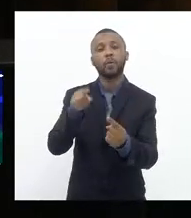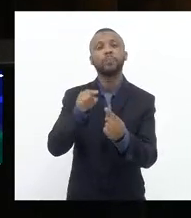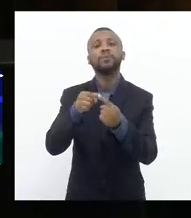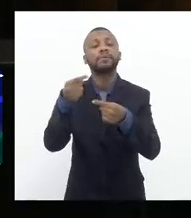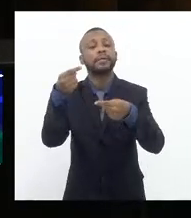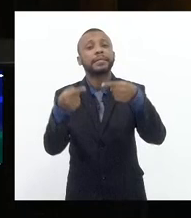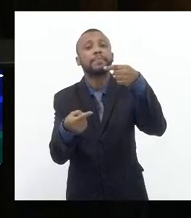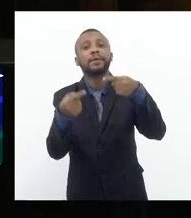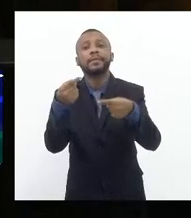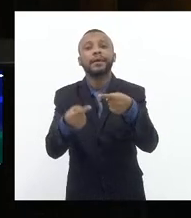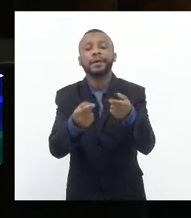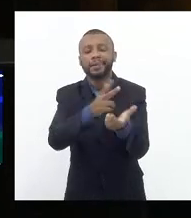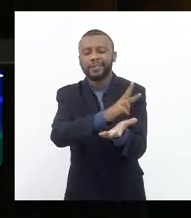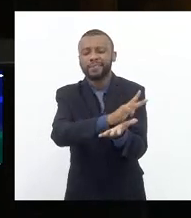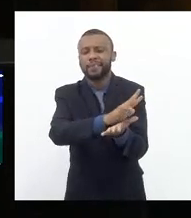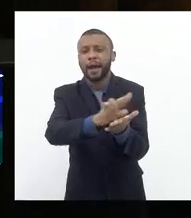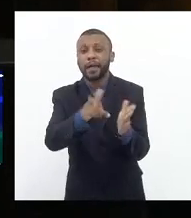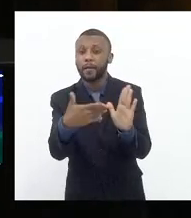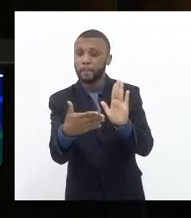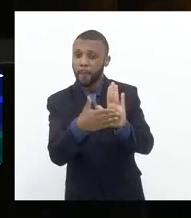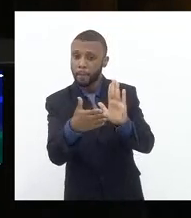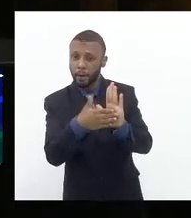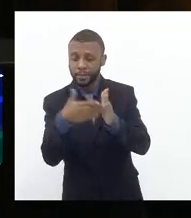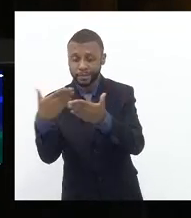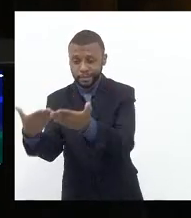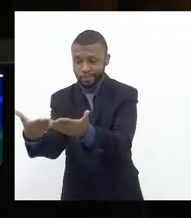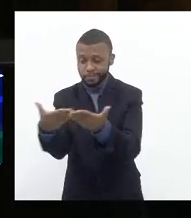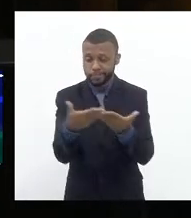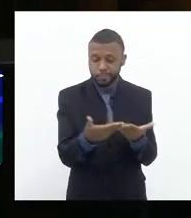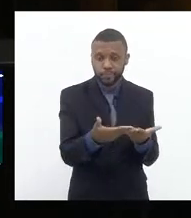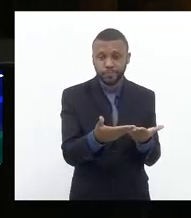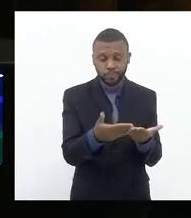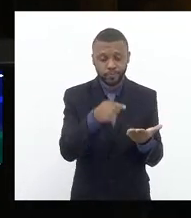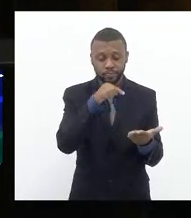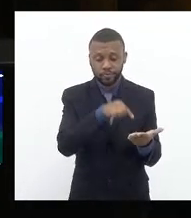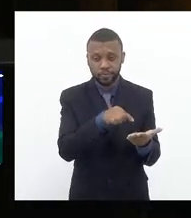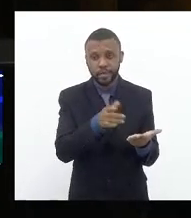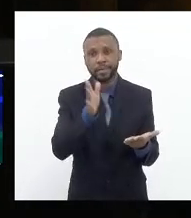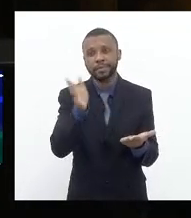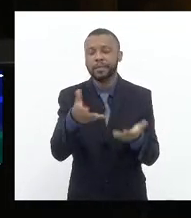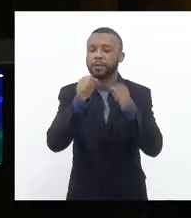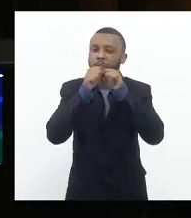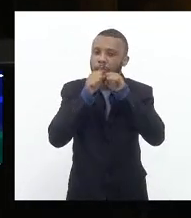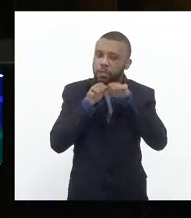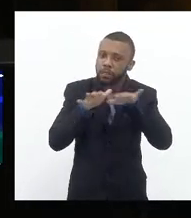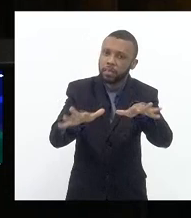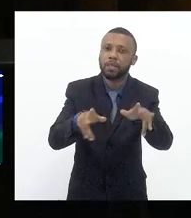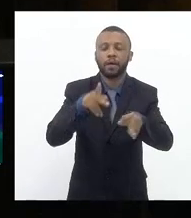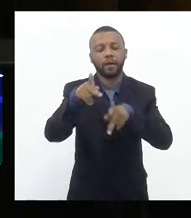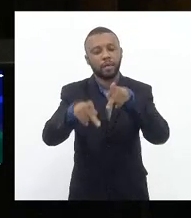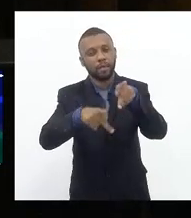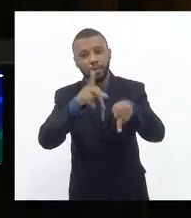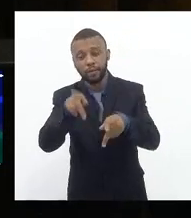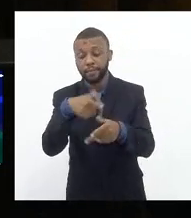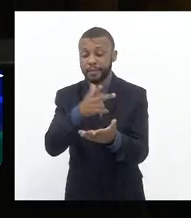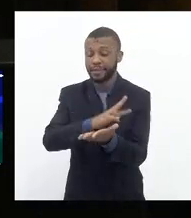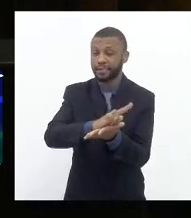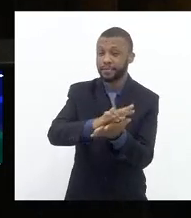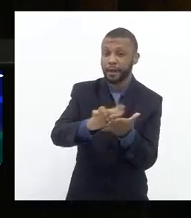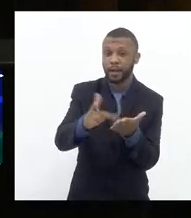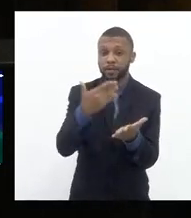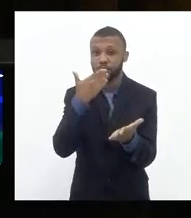esse conjunto de propostas, já popularizado esse conjunto de propostas